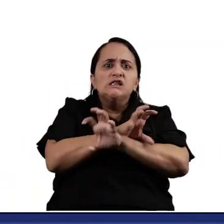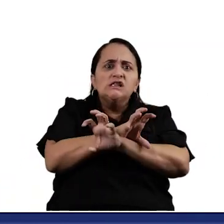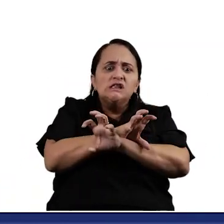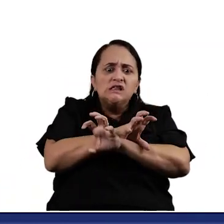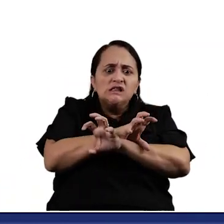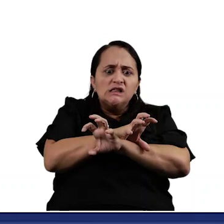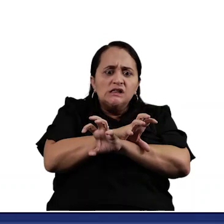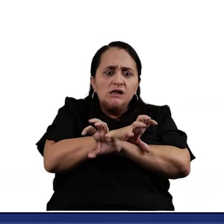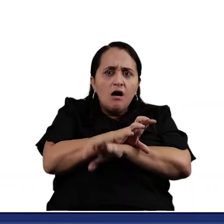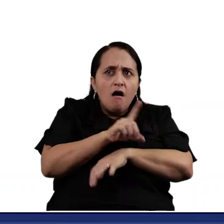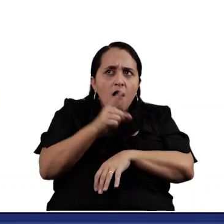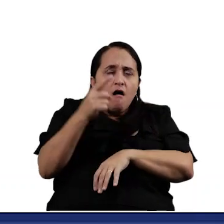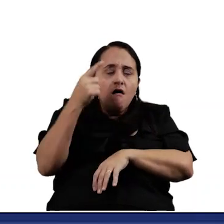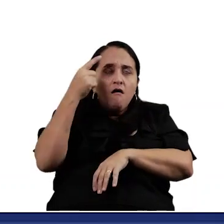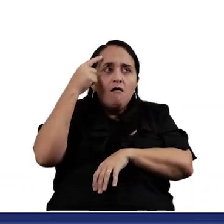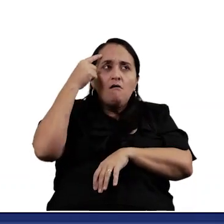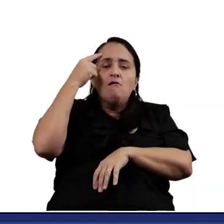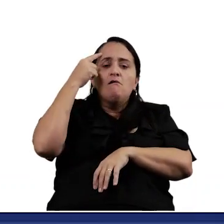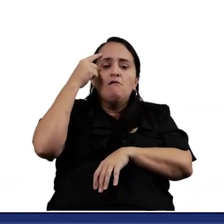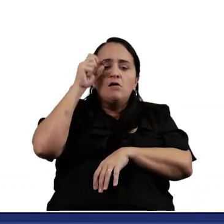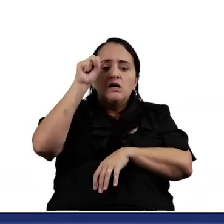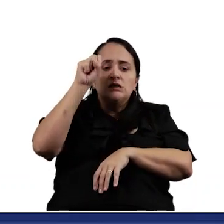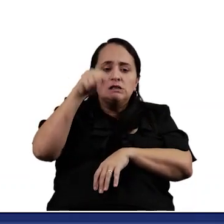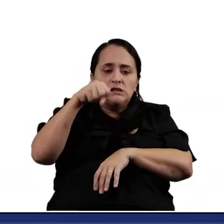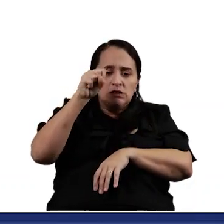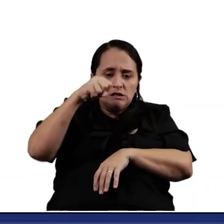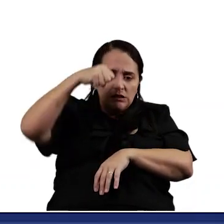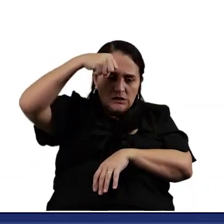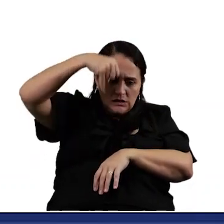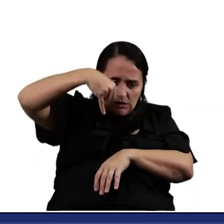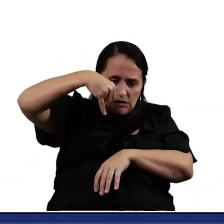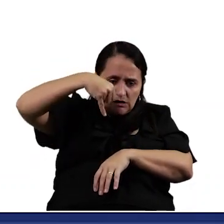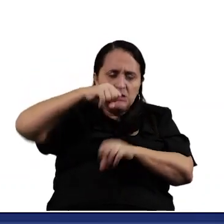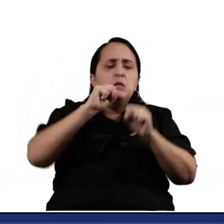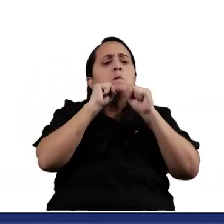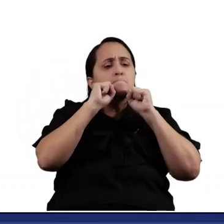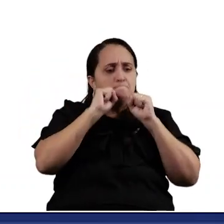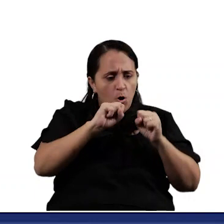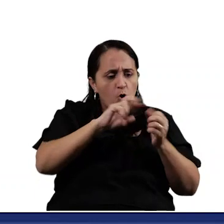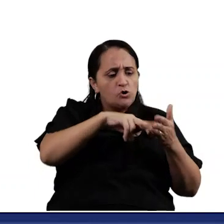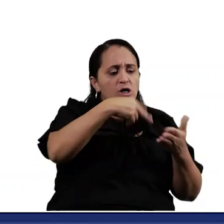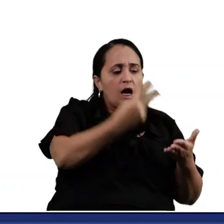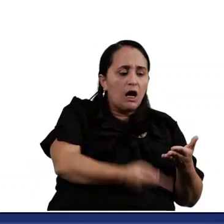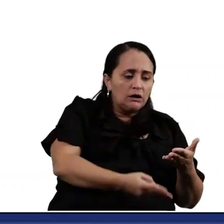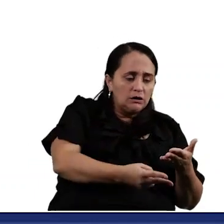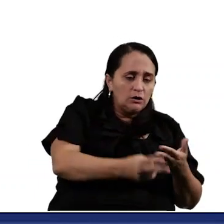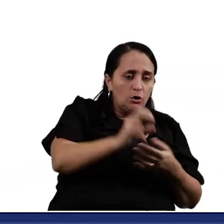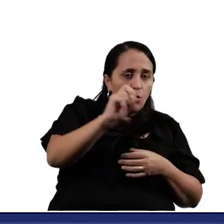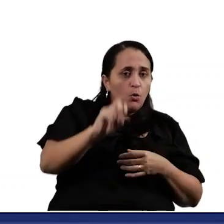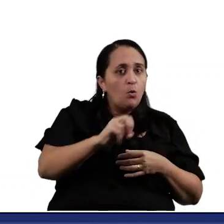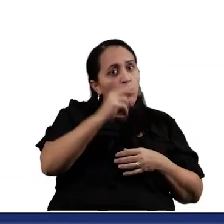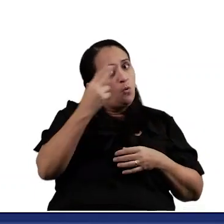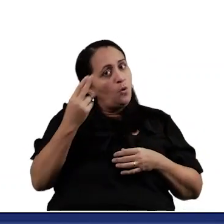que sim queria dizer sim pode cair ou sim